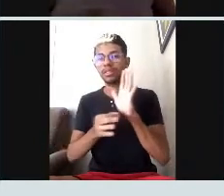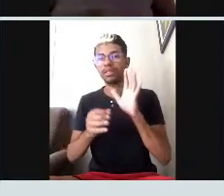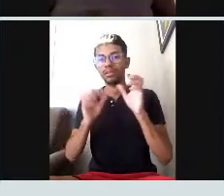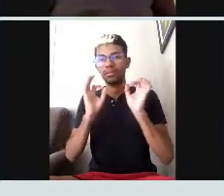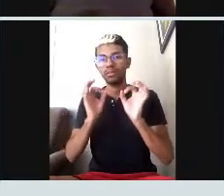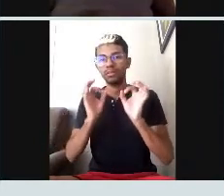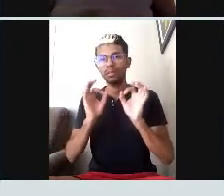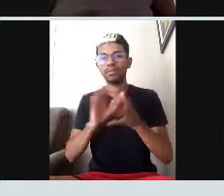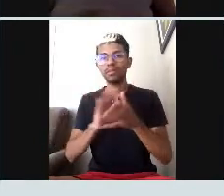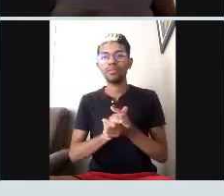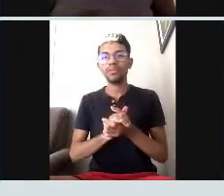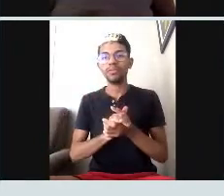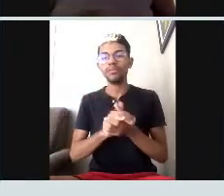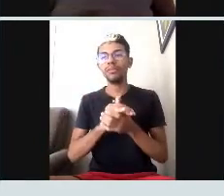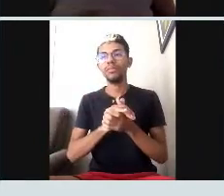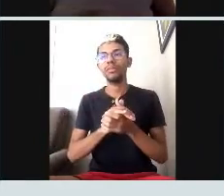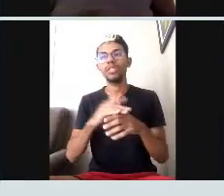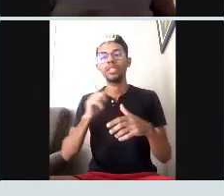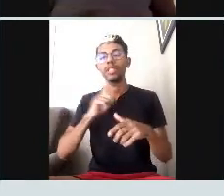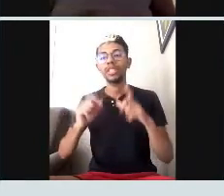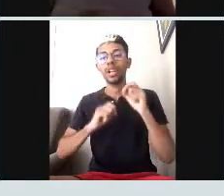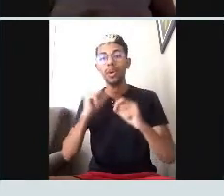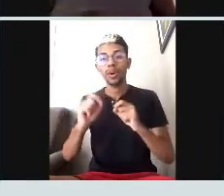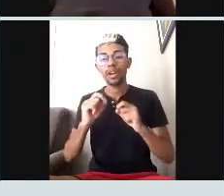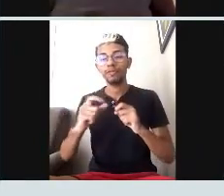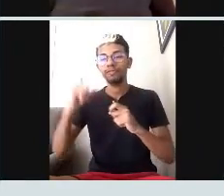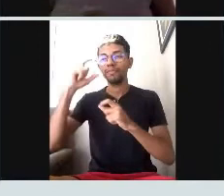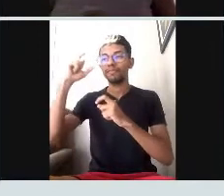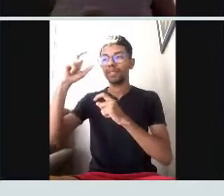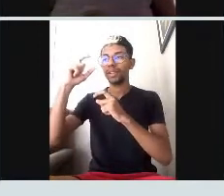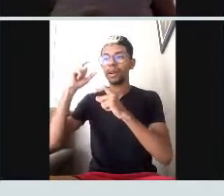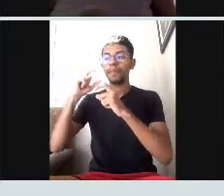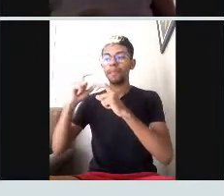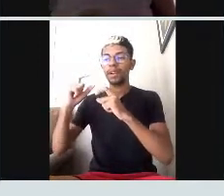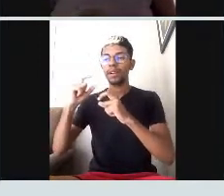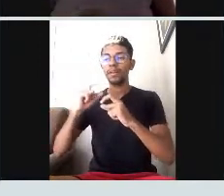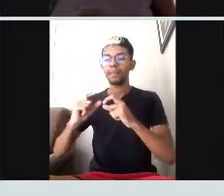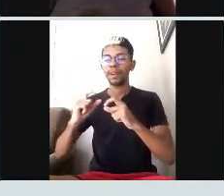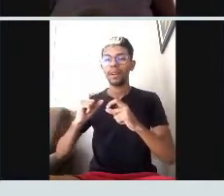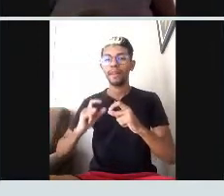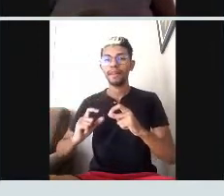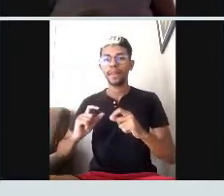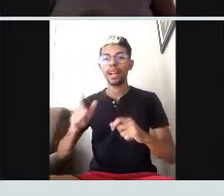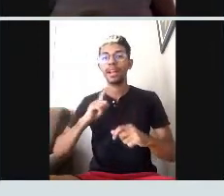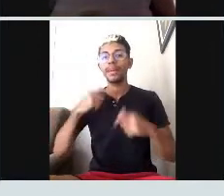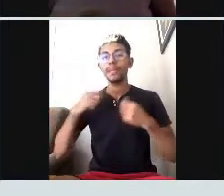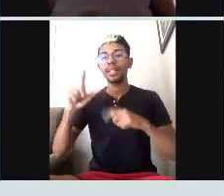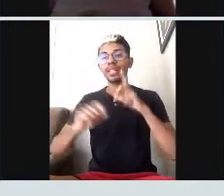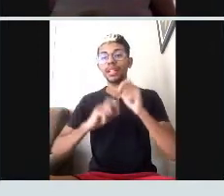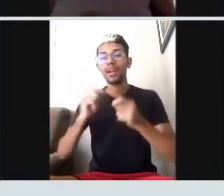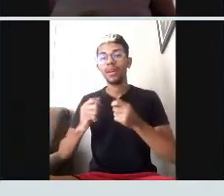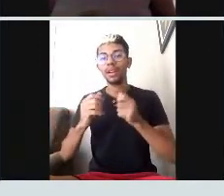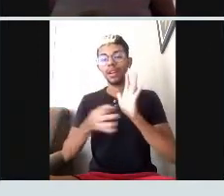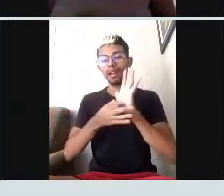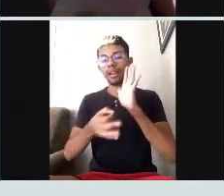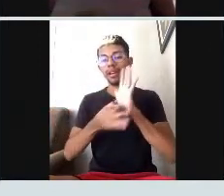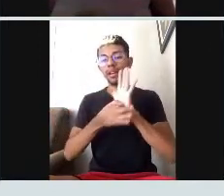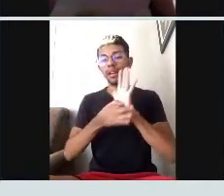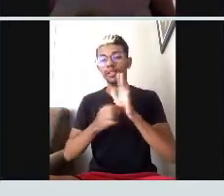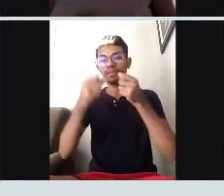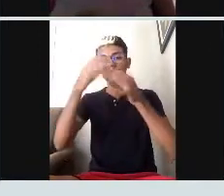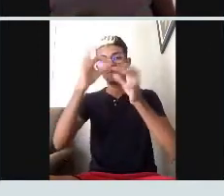vai ter ali parágrafos, né, que é a ordem estrutural desse texto, e vai precisar dissertar e argumentar sobre um ponto de